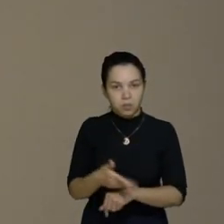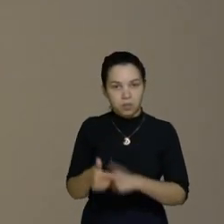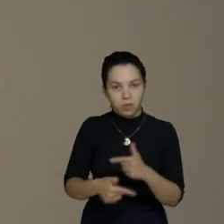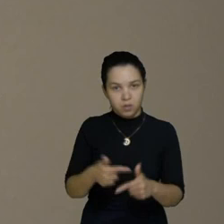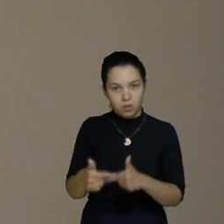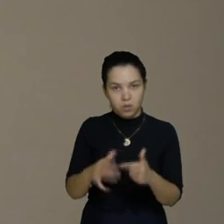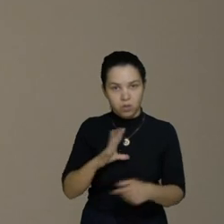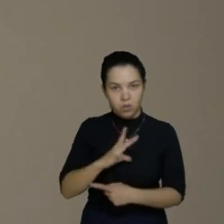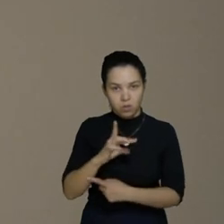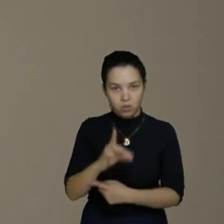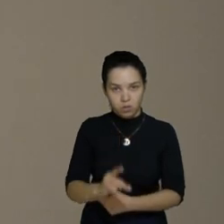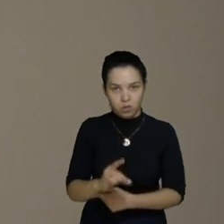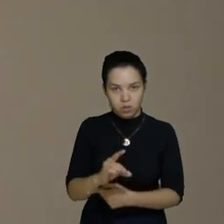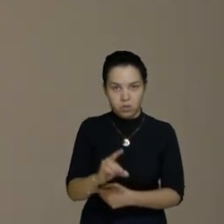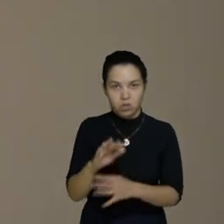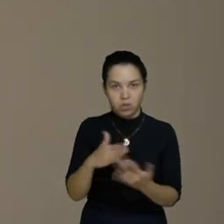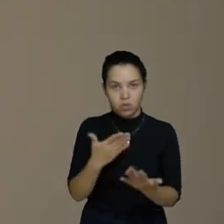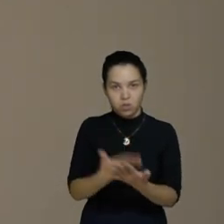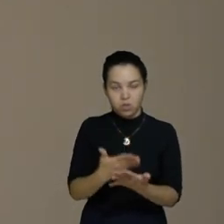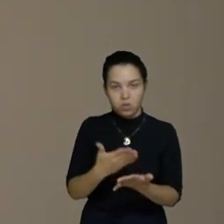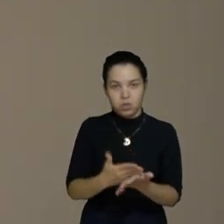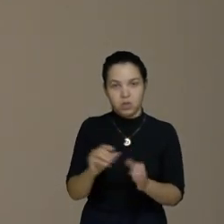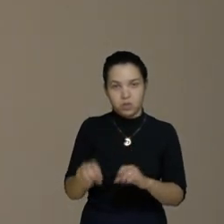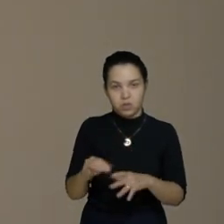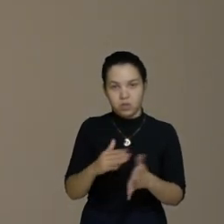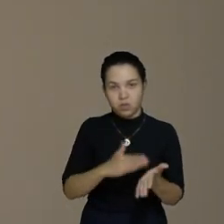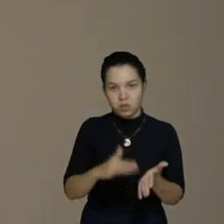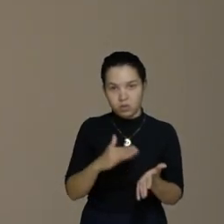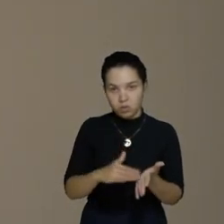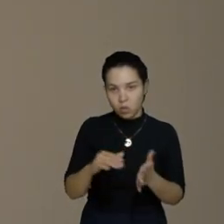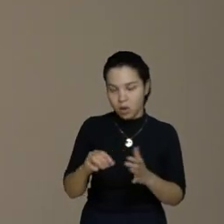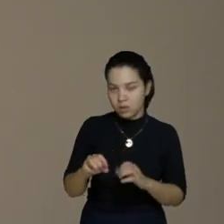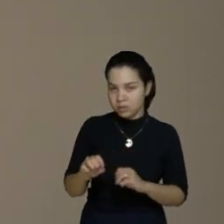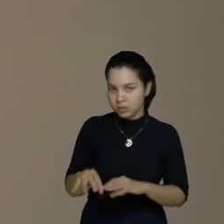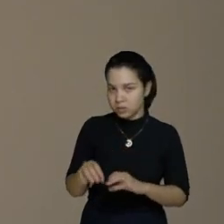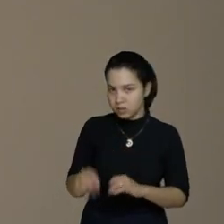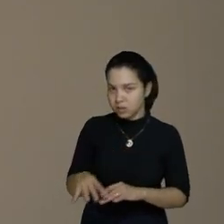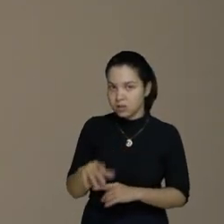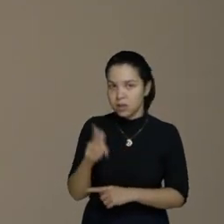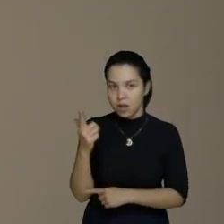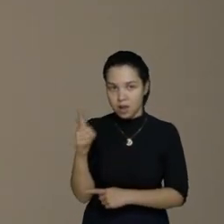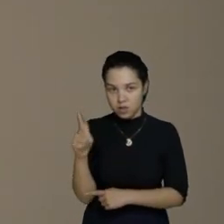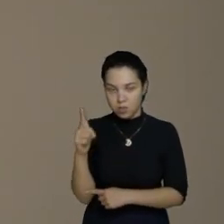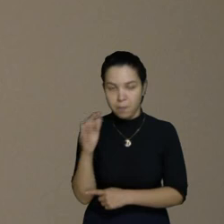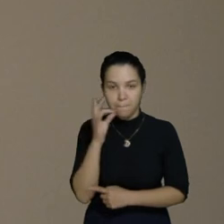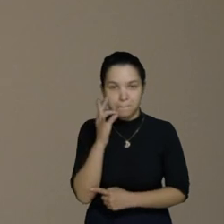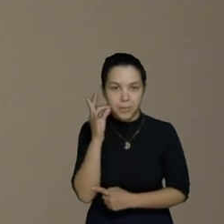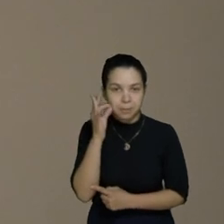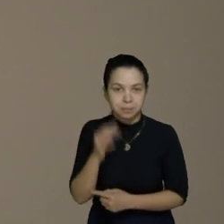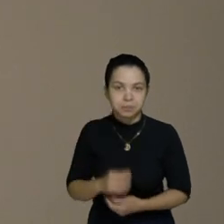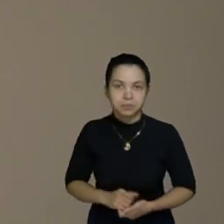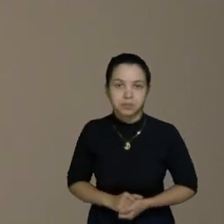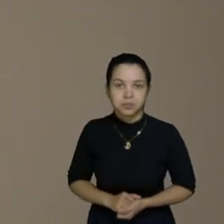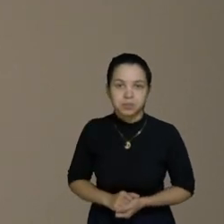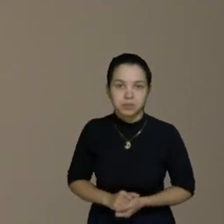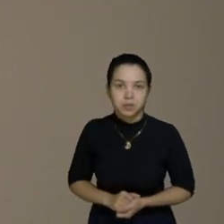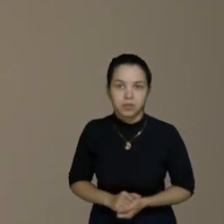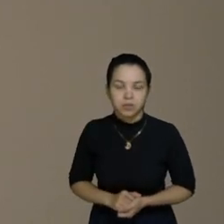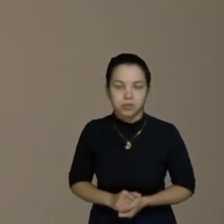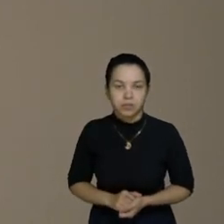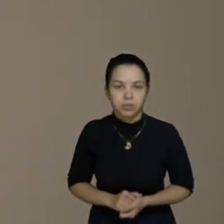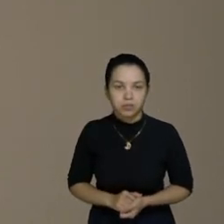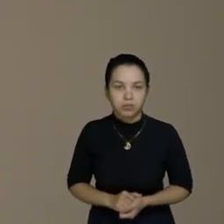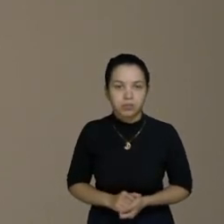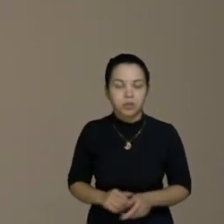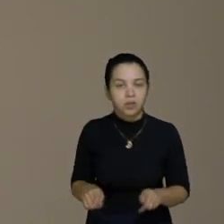diretoria de ensino da Secretaria de Educação de Gaspar e foi diretora da escolar diretora escolar foi conselheira Tutelar de